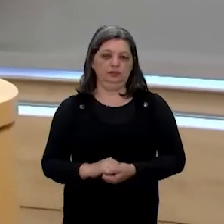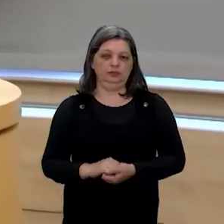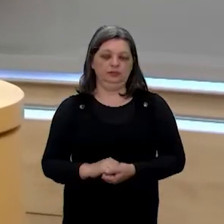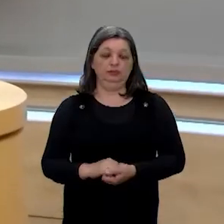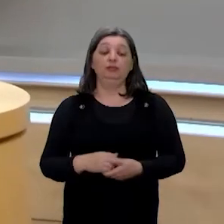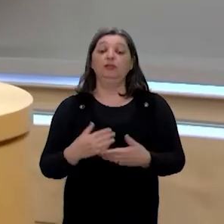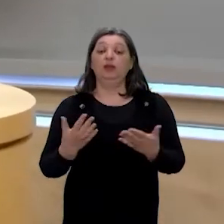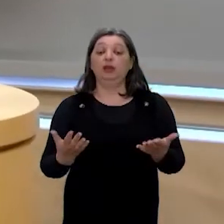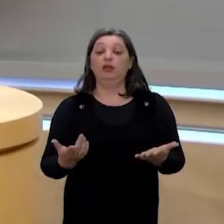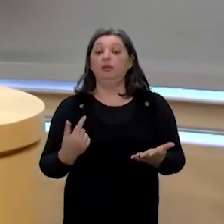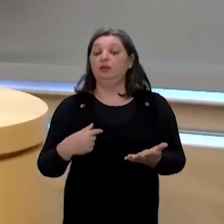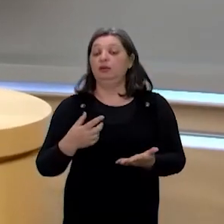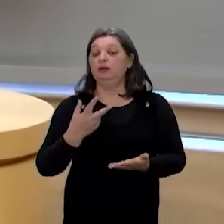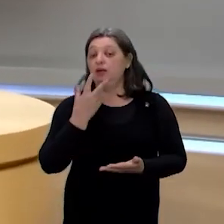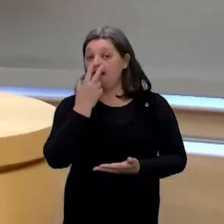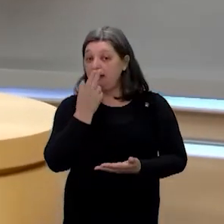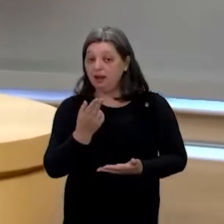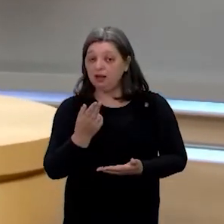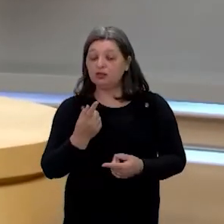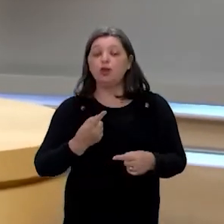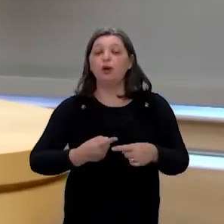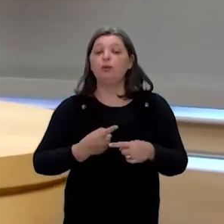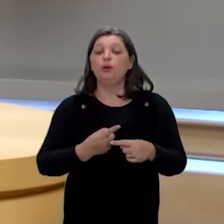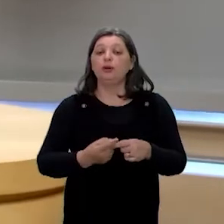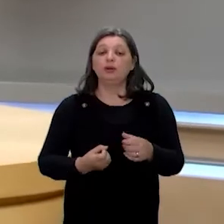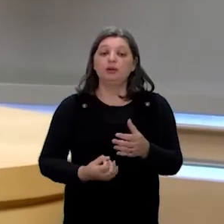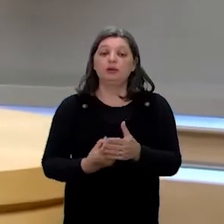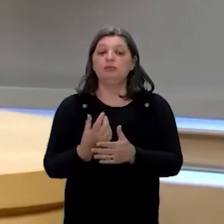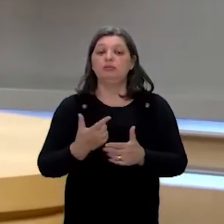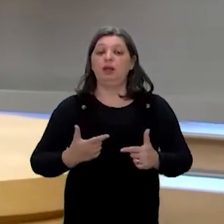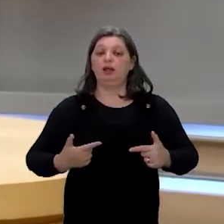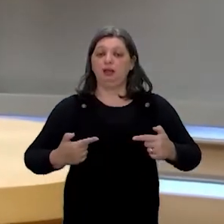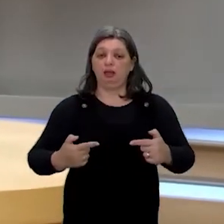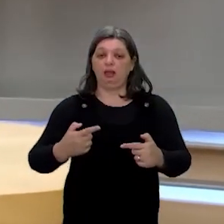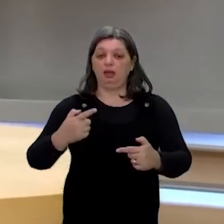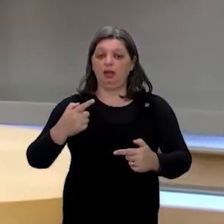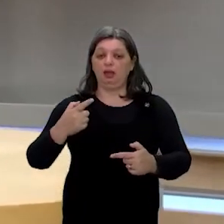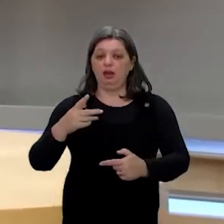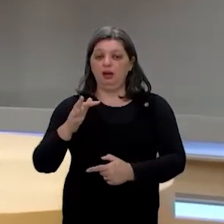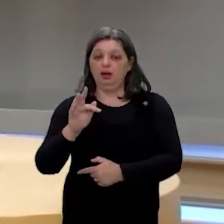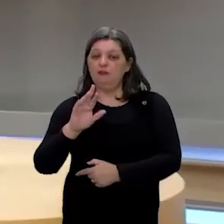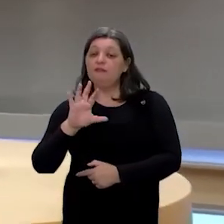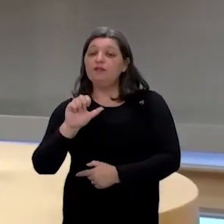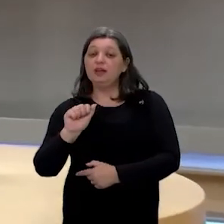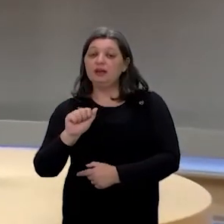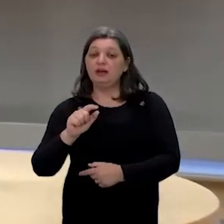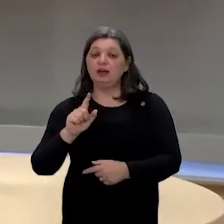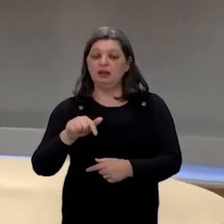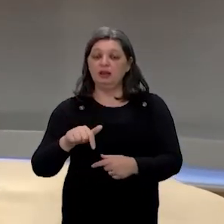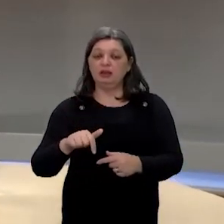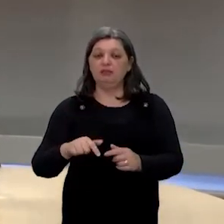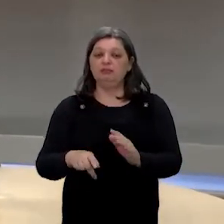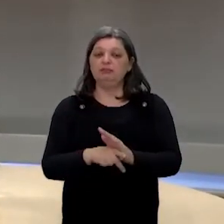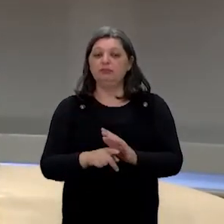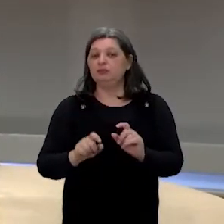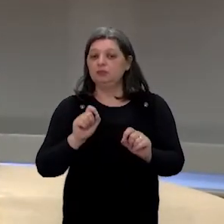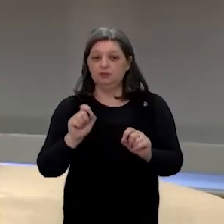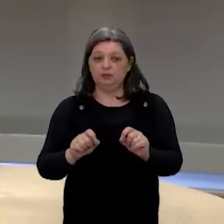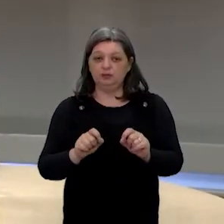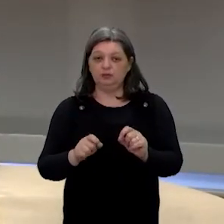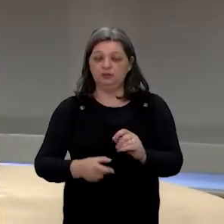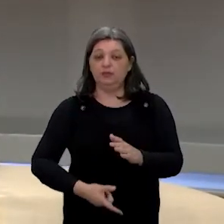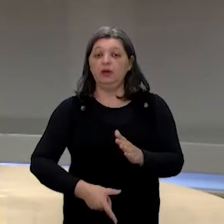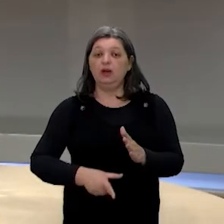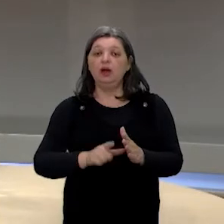E aí, o que você acha, né? Por que a Guerra Fria se chamou Guerra Fria? Bom, a Guerra Fria ela foi, antes